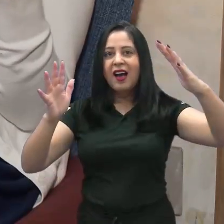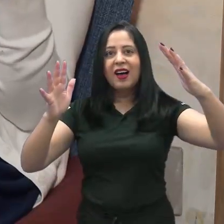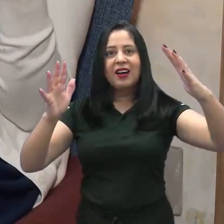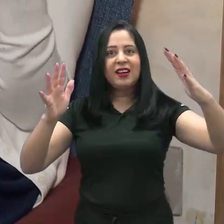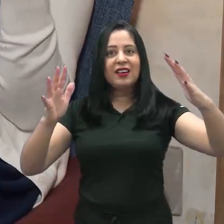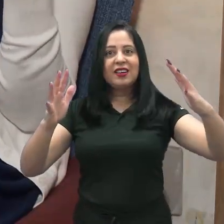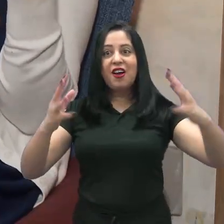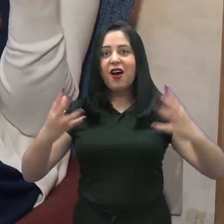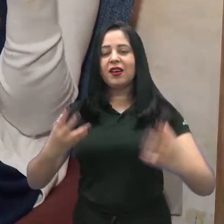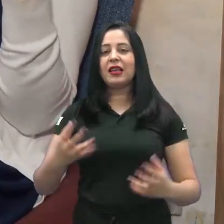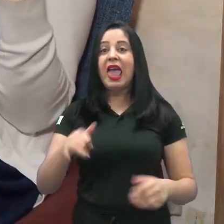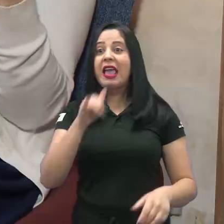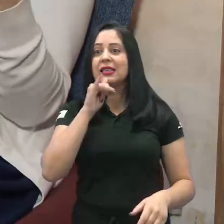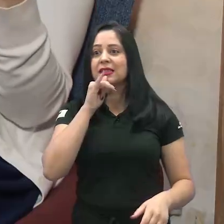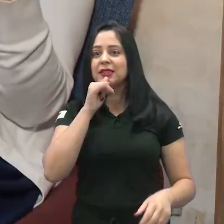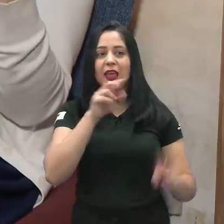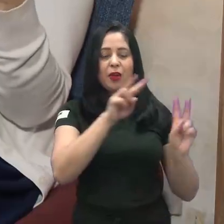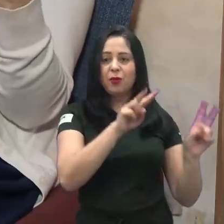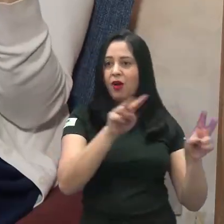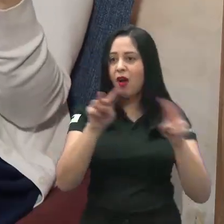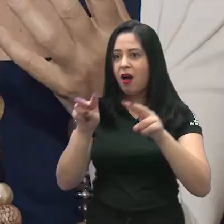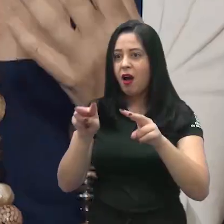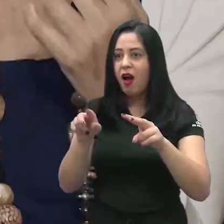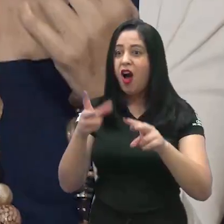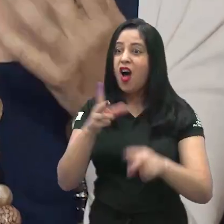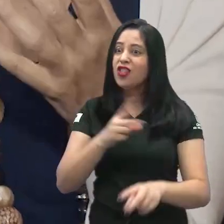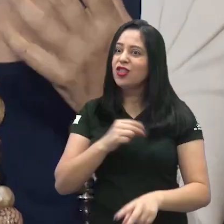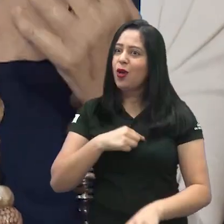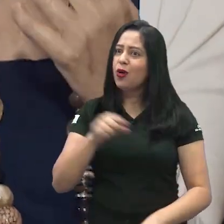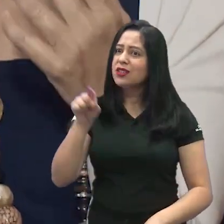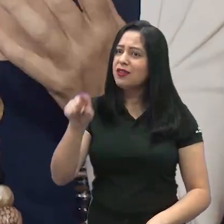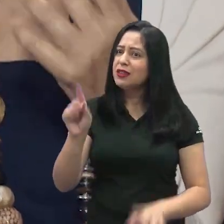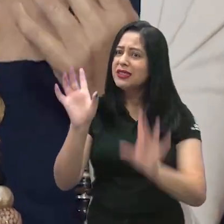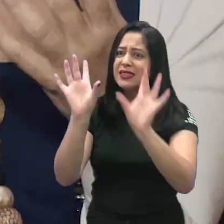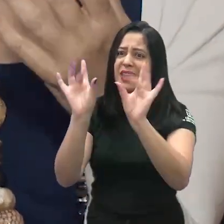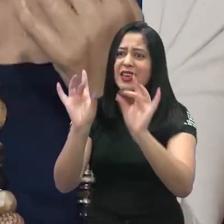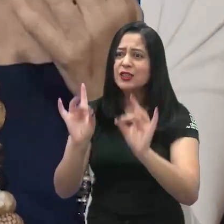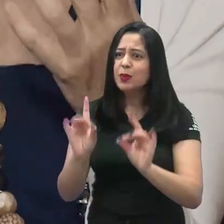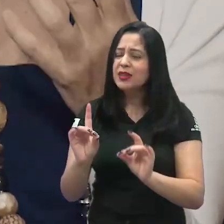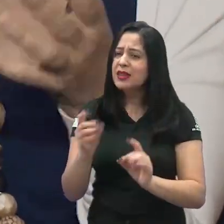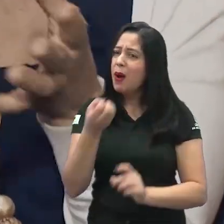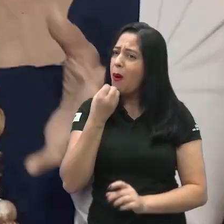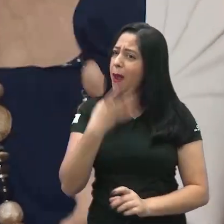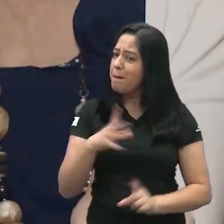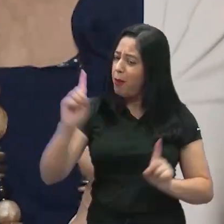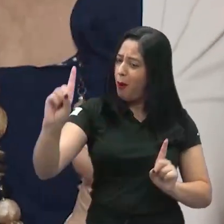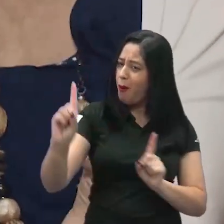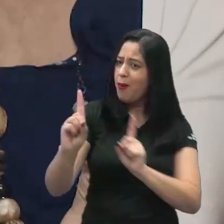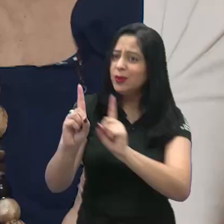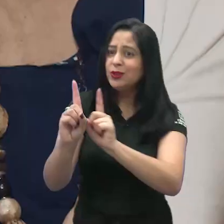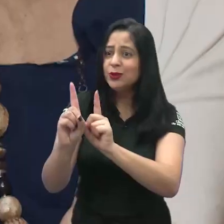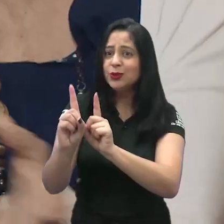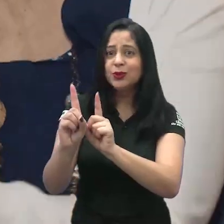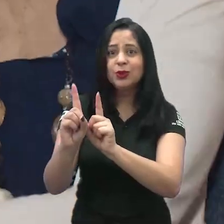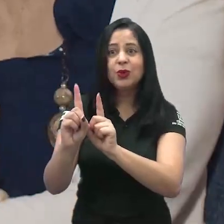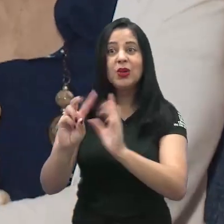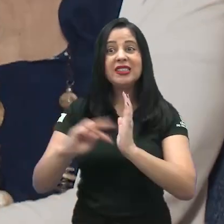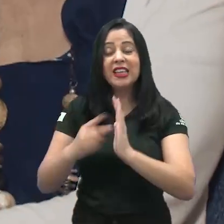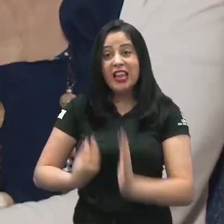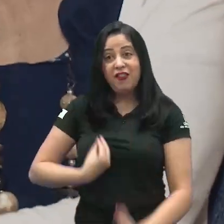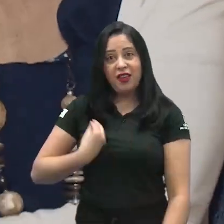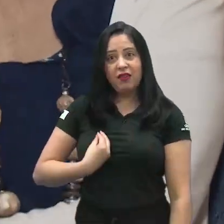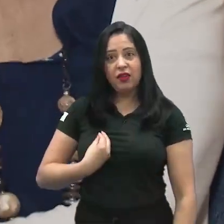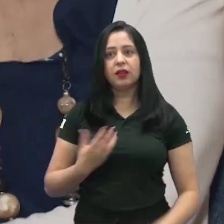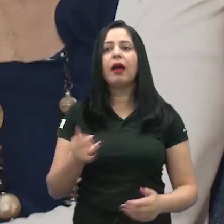estar... Alguém olha para você e fala, nossa, é tão bom estar do seu lado. Você vibra. Isso é vida. O que é um